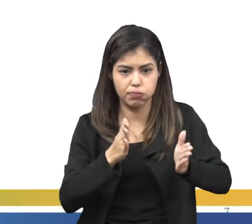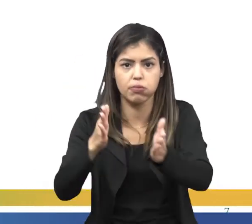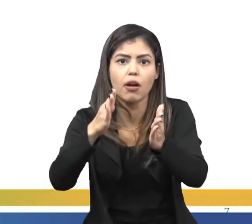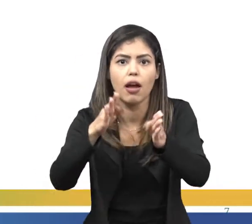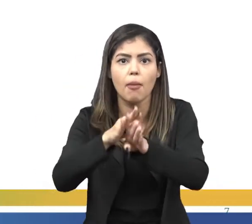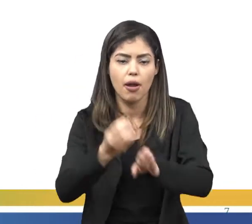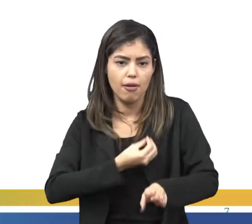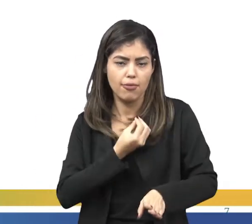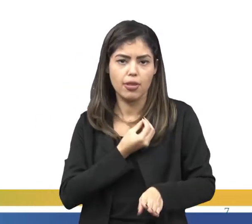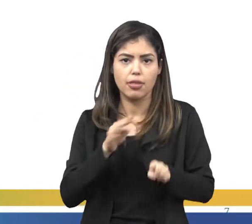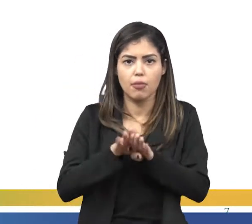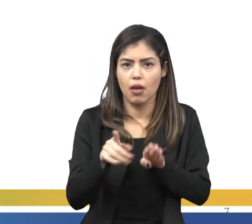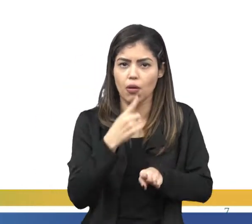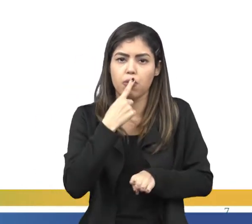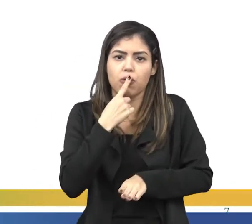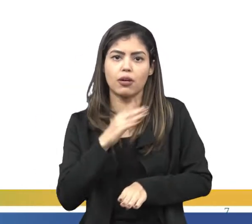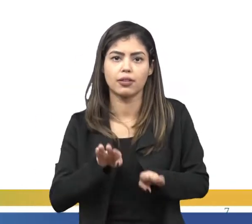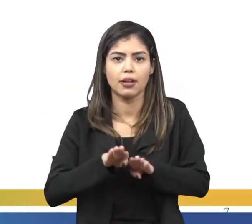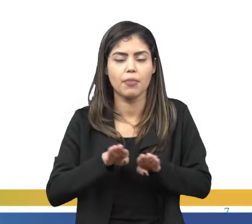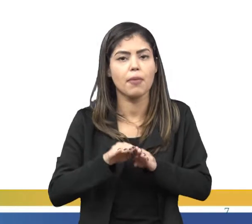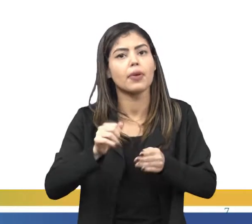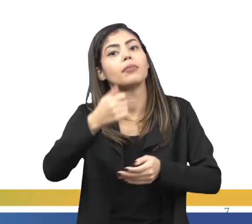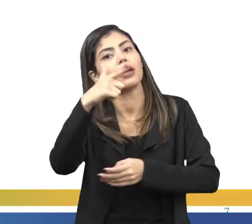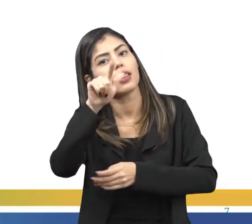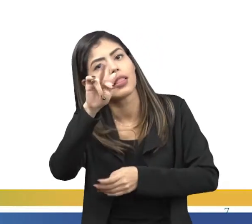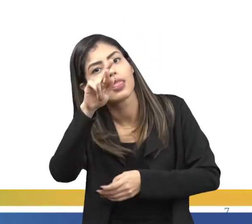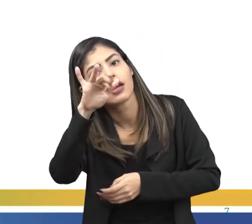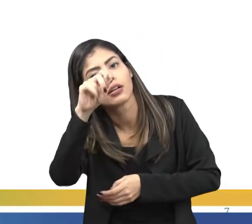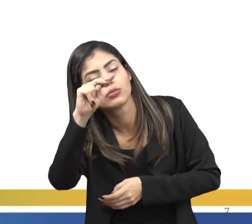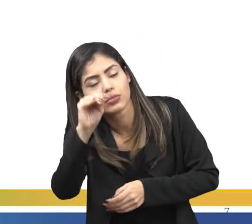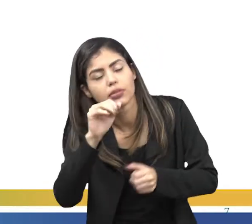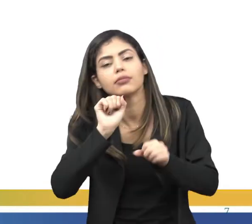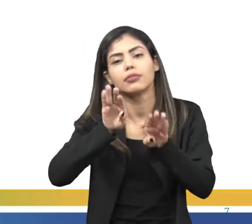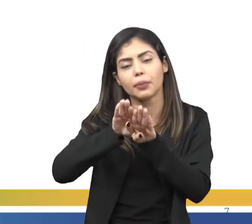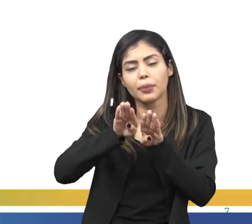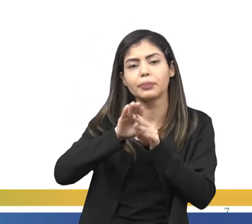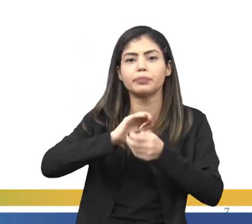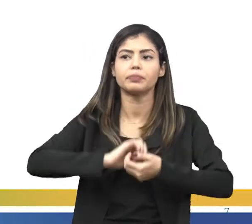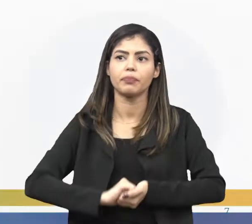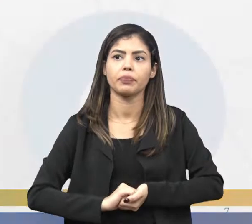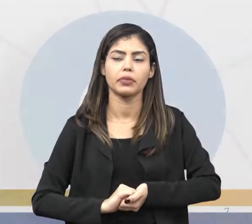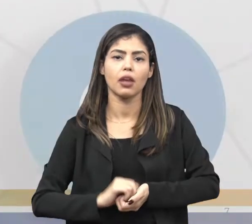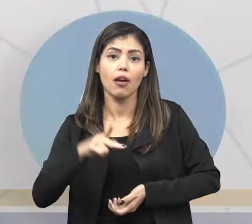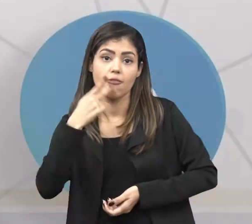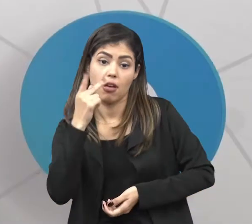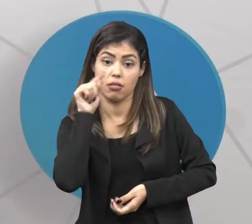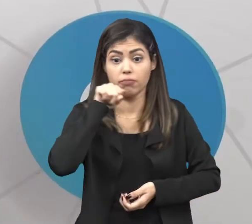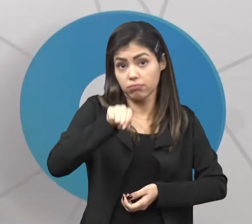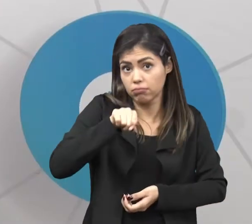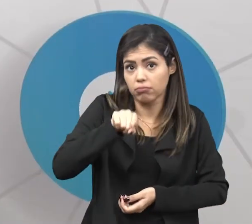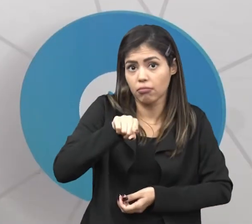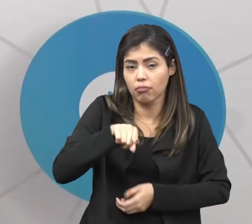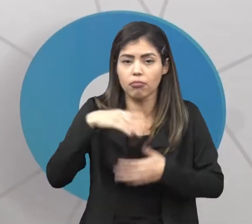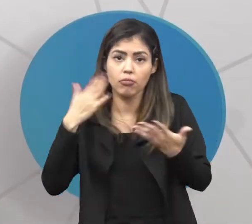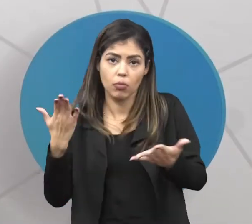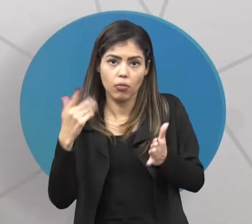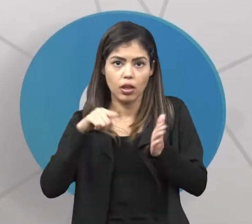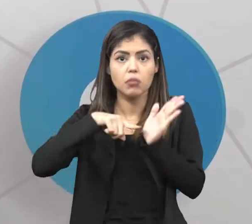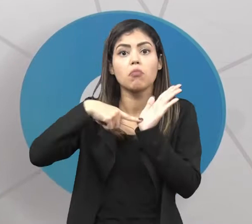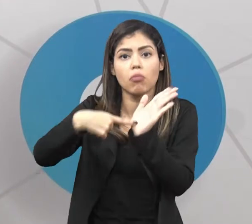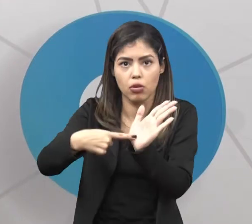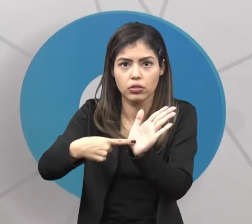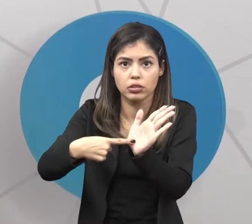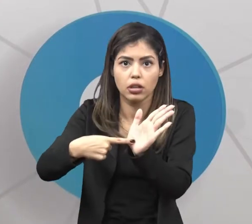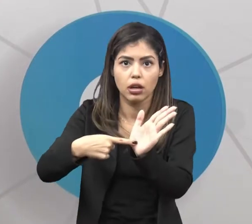que ela serve de perto, mas para a literatura. Essa fala de Cândido, essa colocação